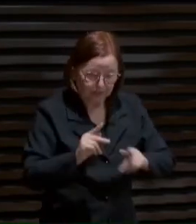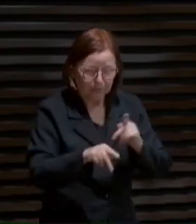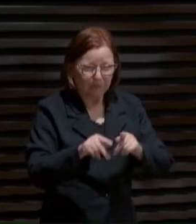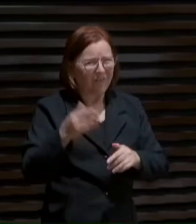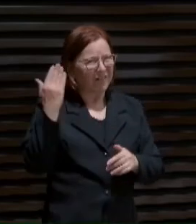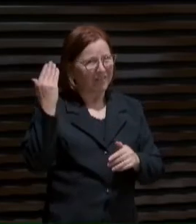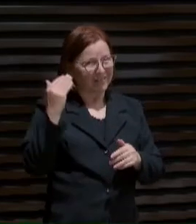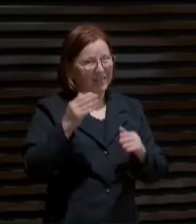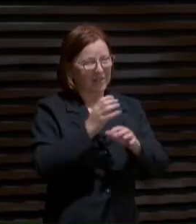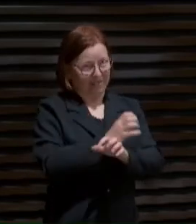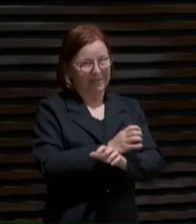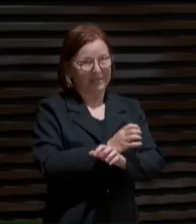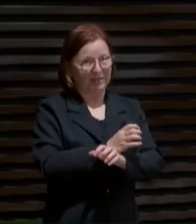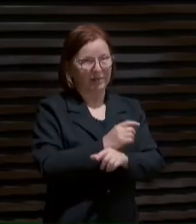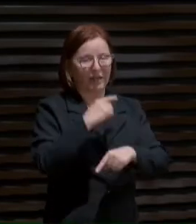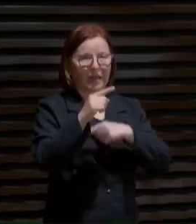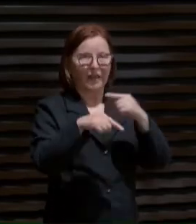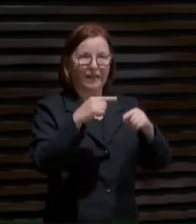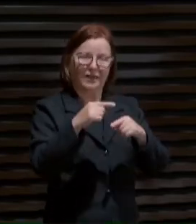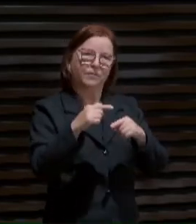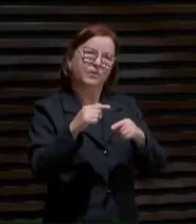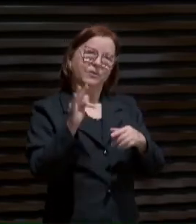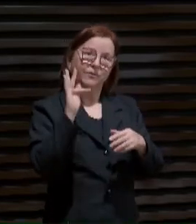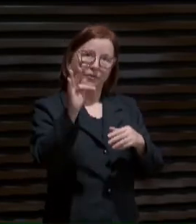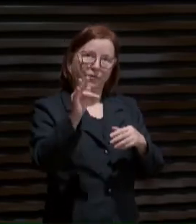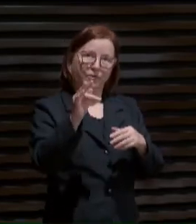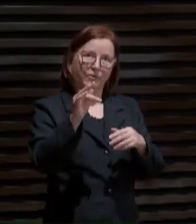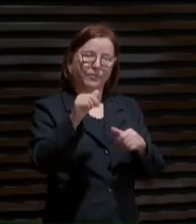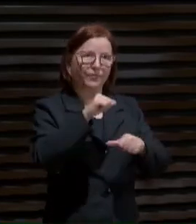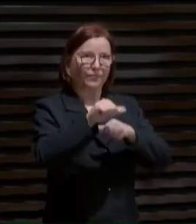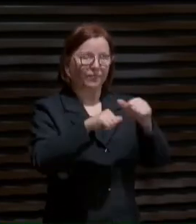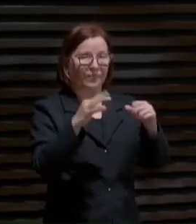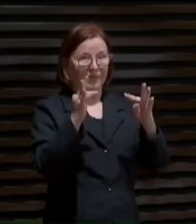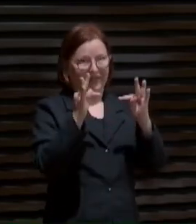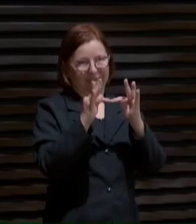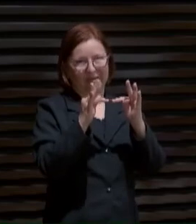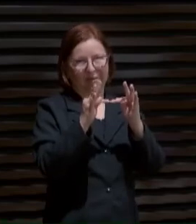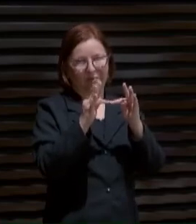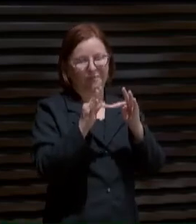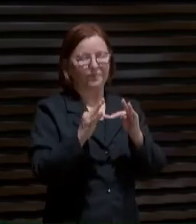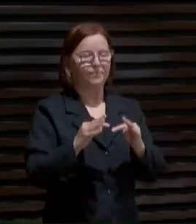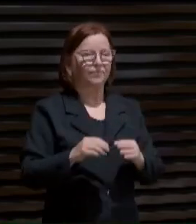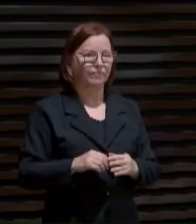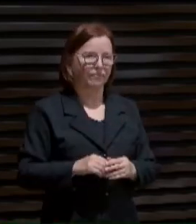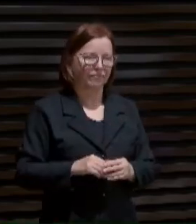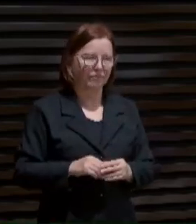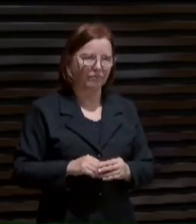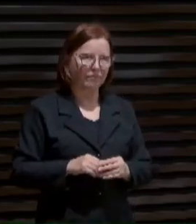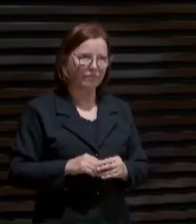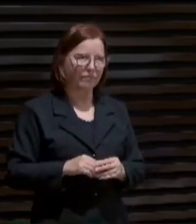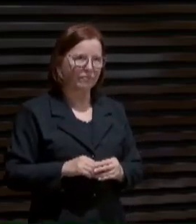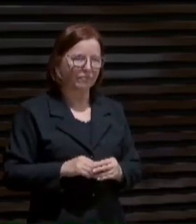templo o lugar da Habitação e da revelação de Deus o antítipo da comunhão